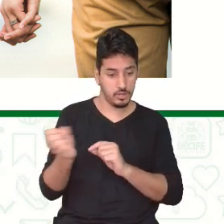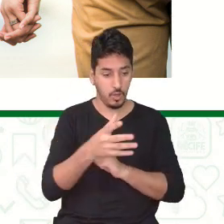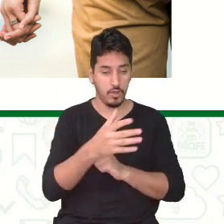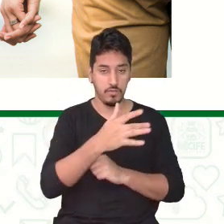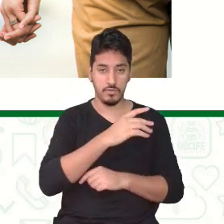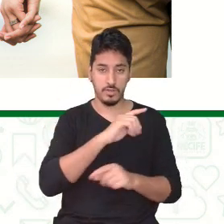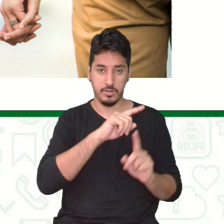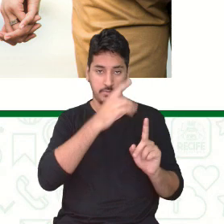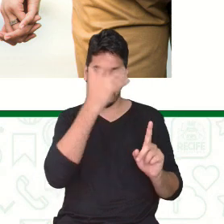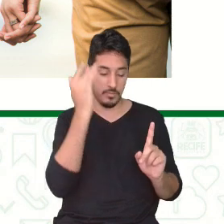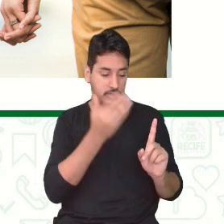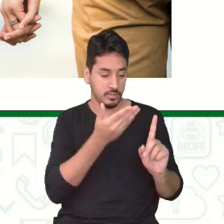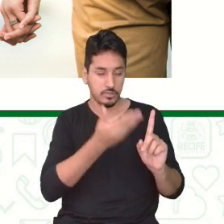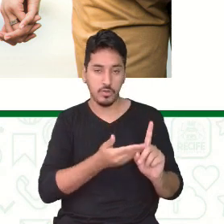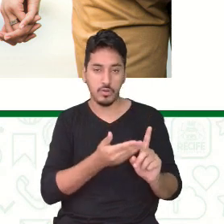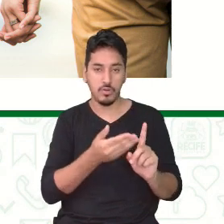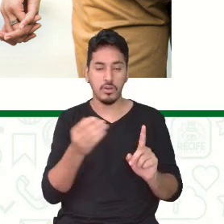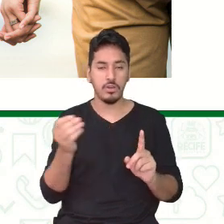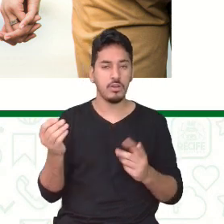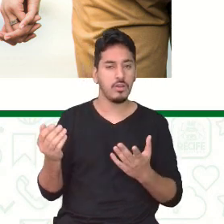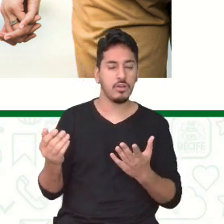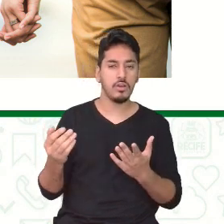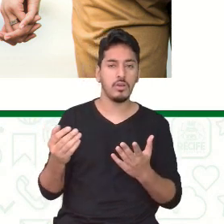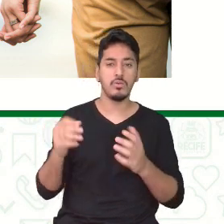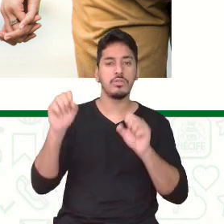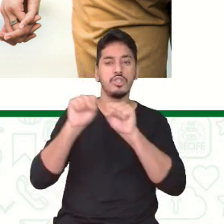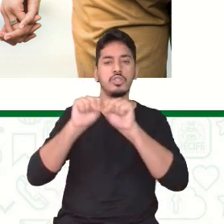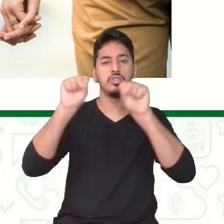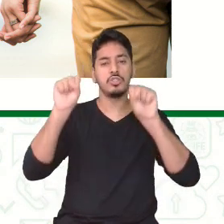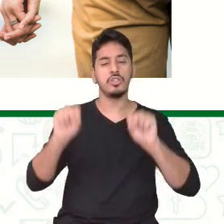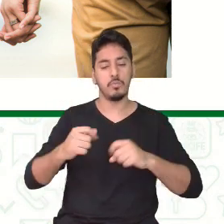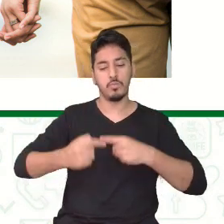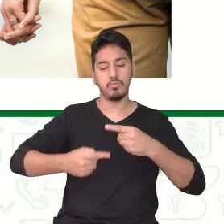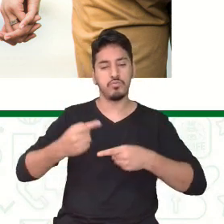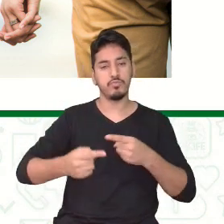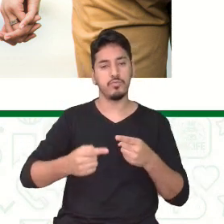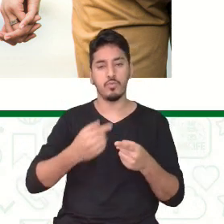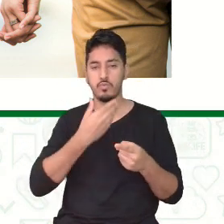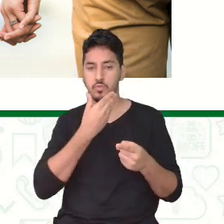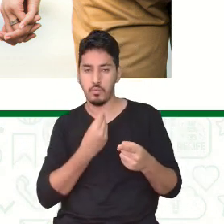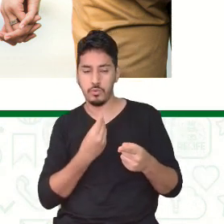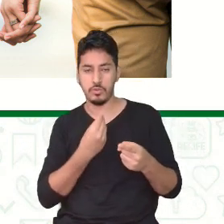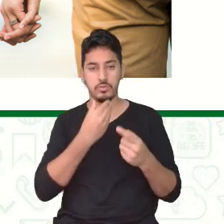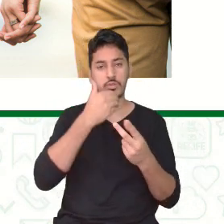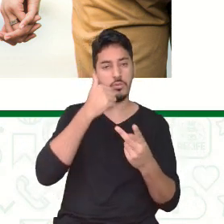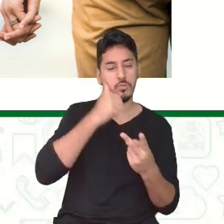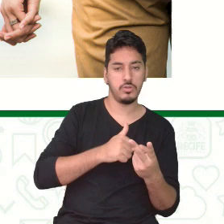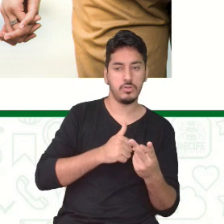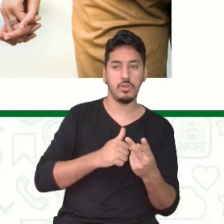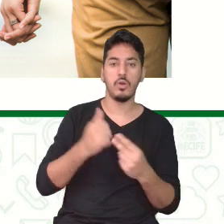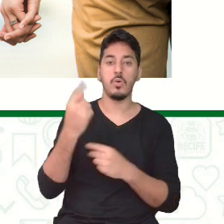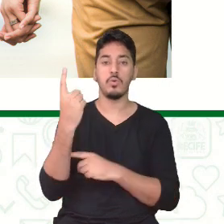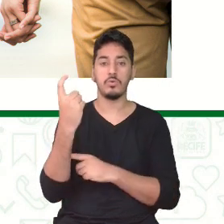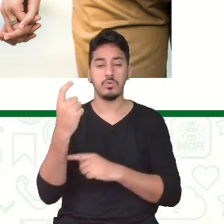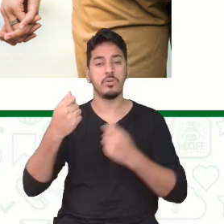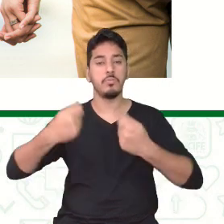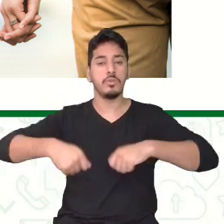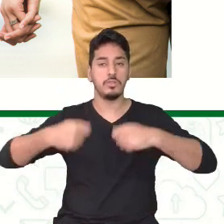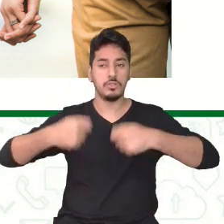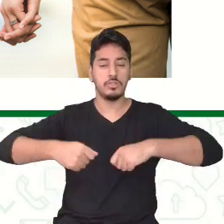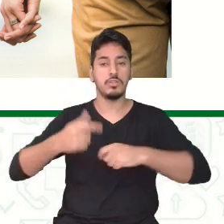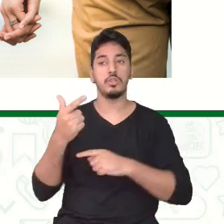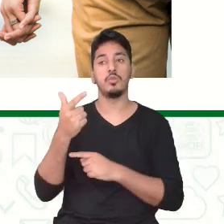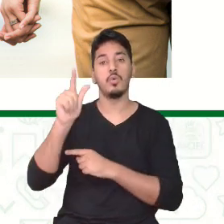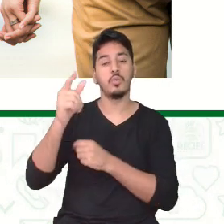pessoa, para se ter um outro organismo, o sistema reprodutor masculino e feminino são os únicos que precisam de